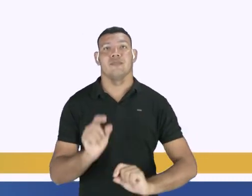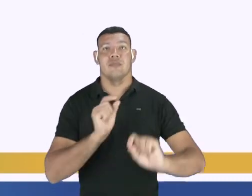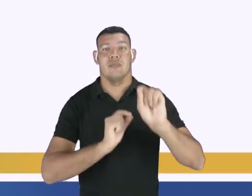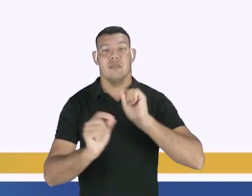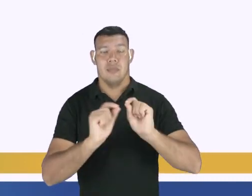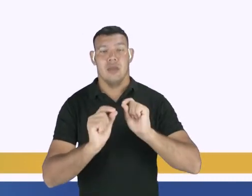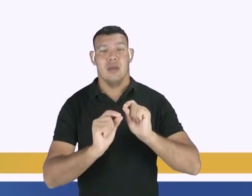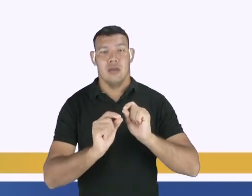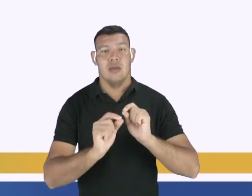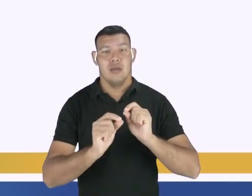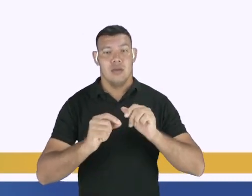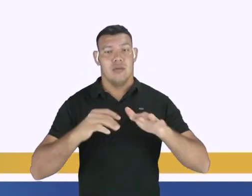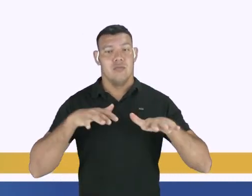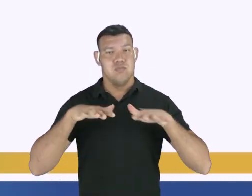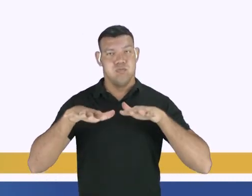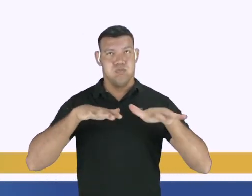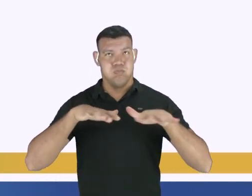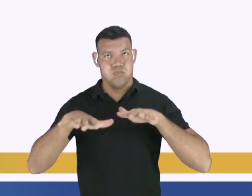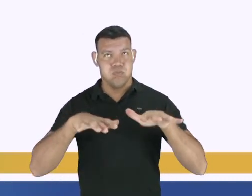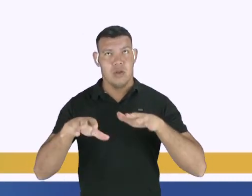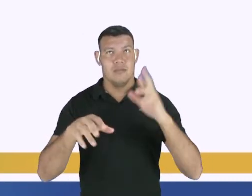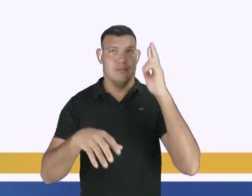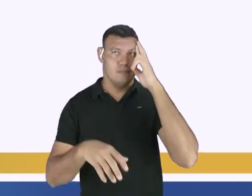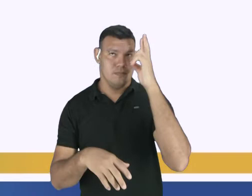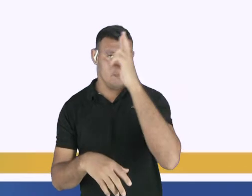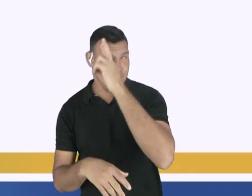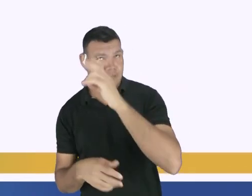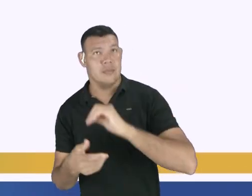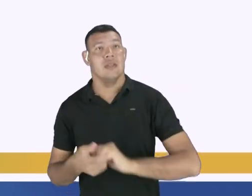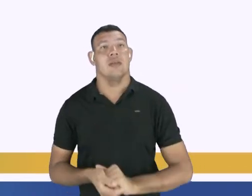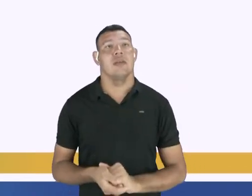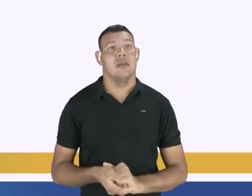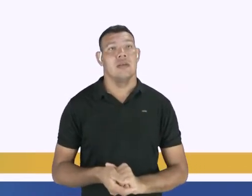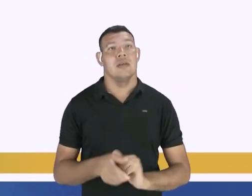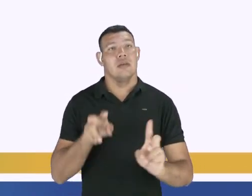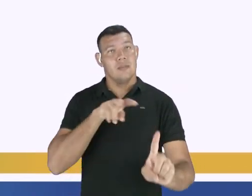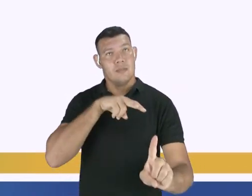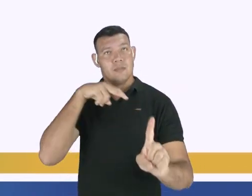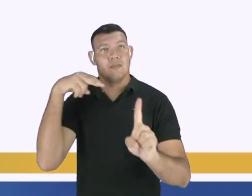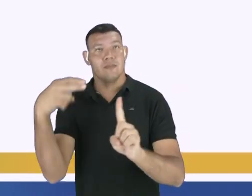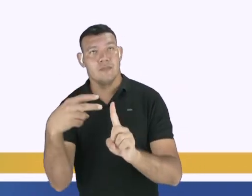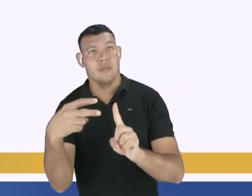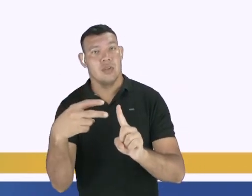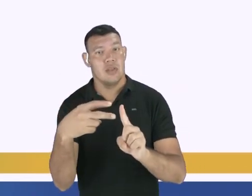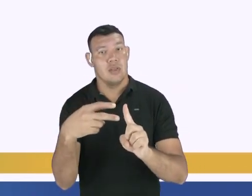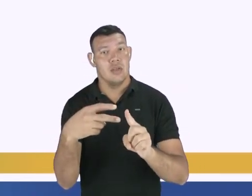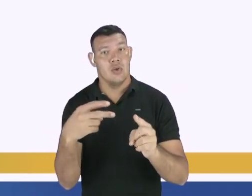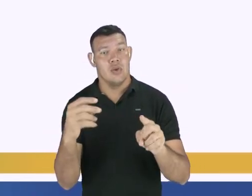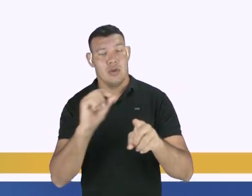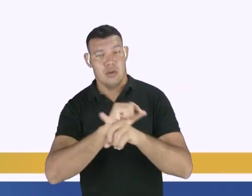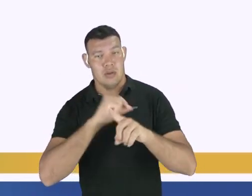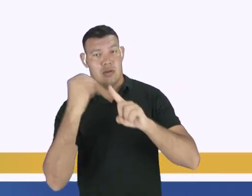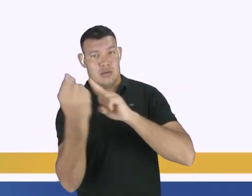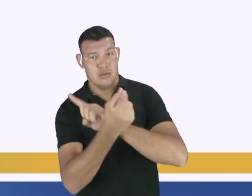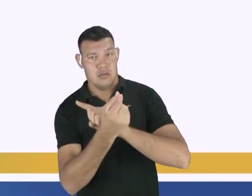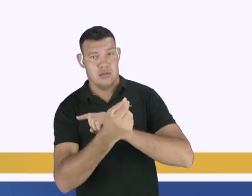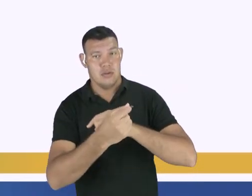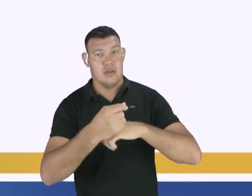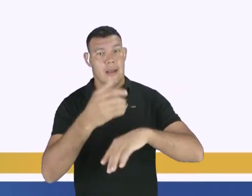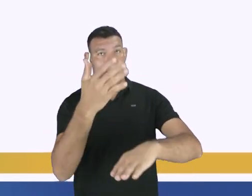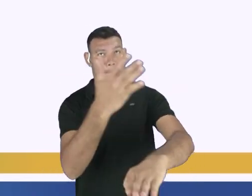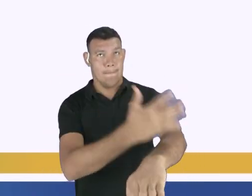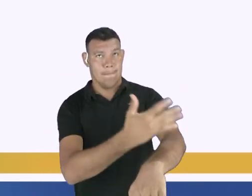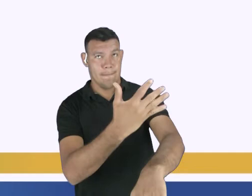sociedade moderna, a classe que se beneficia com o sistema capitalista e serve-se da ideologia liberal